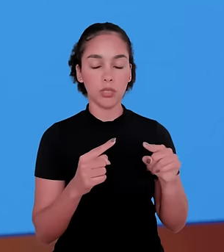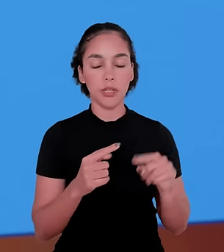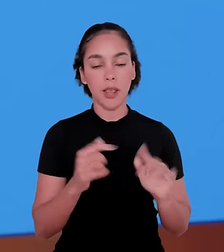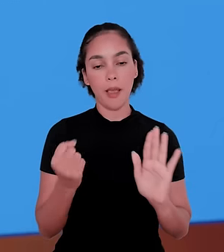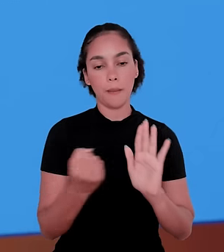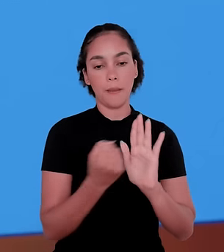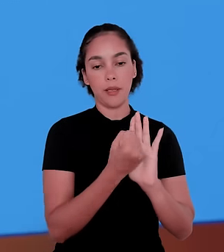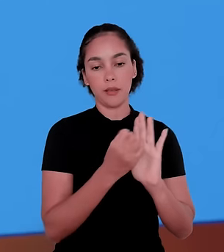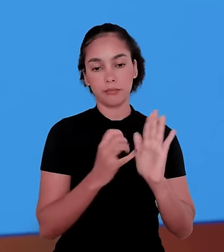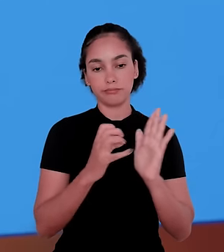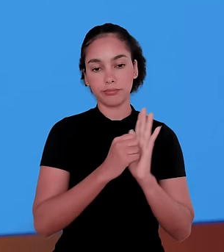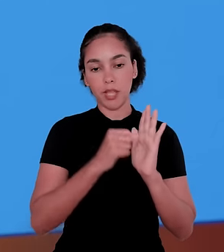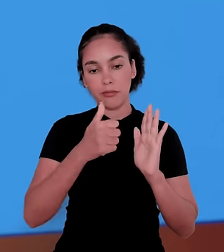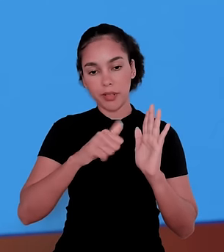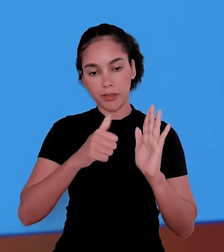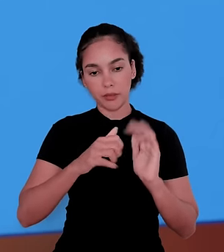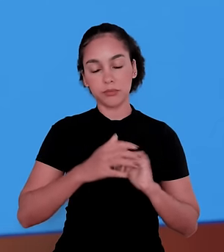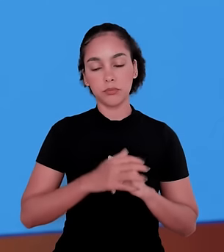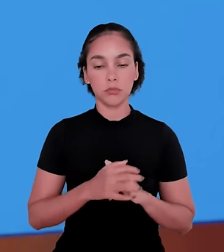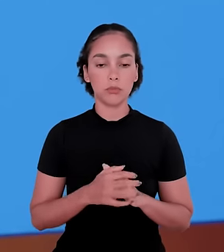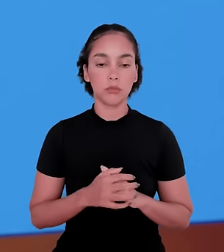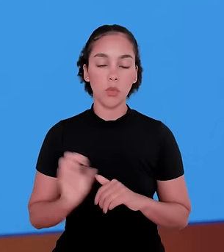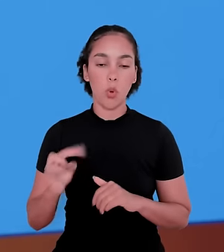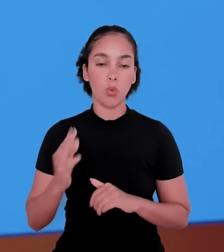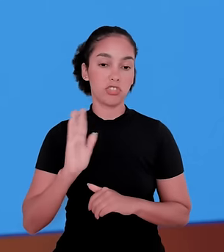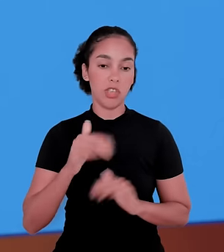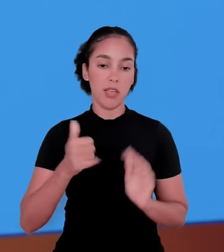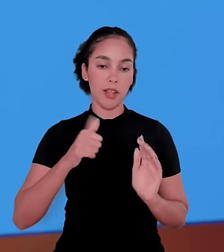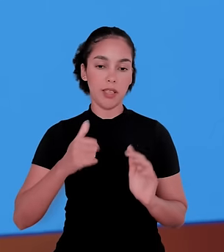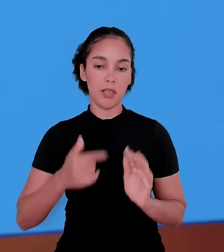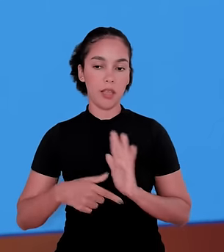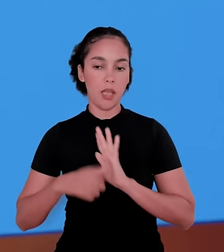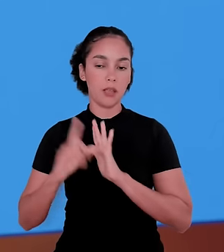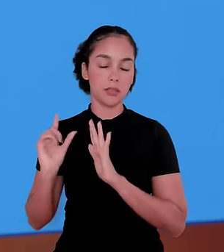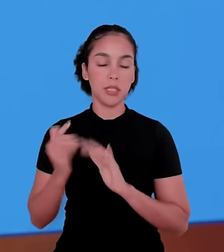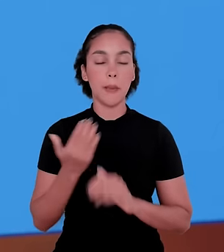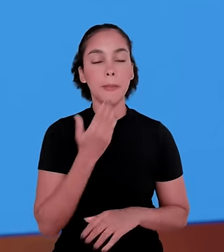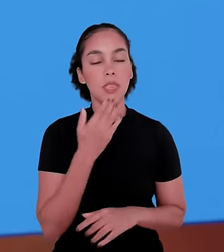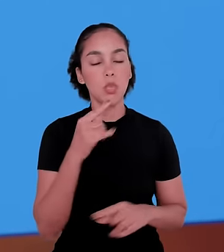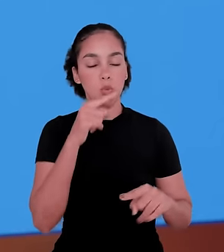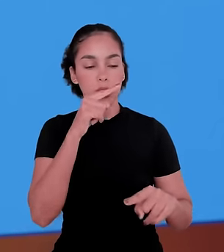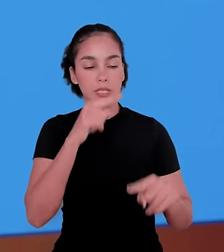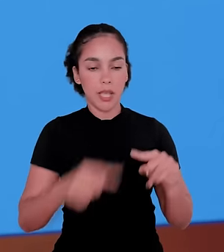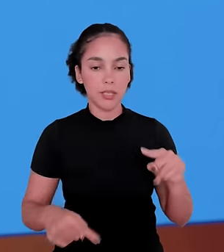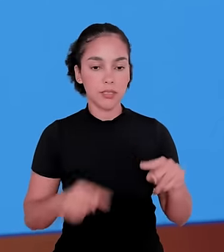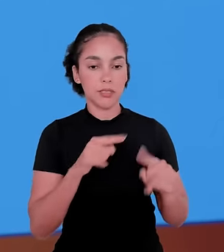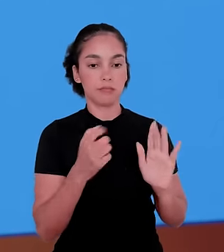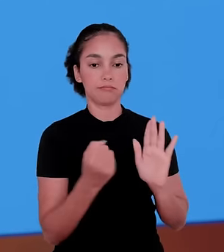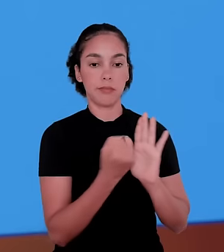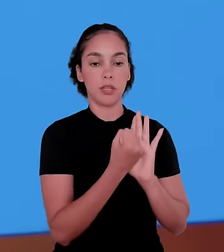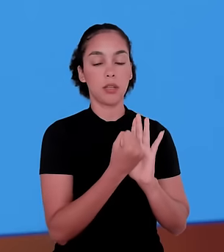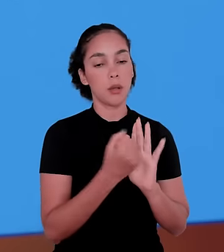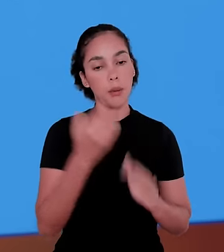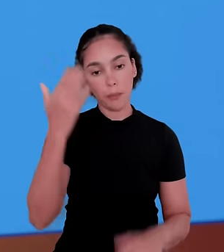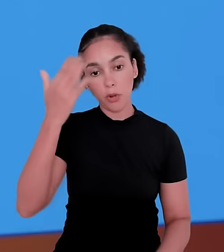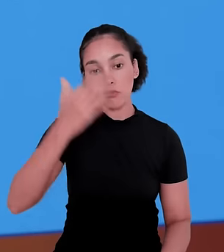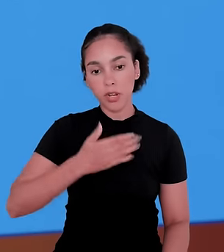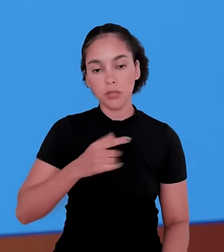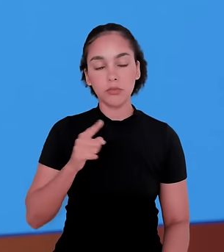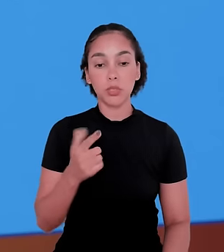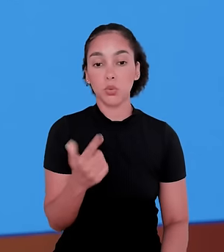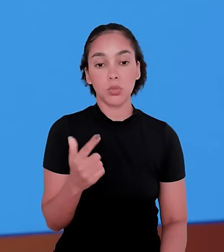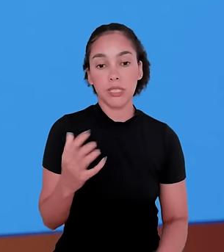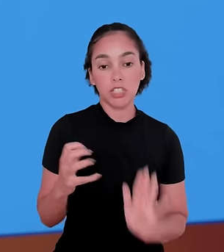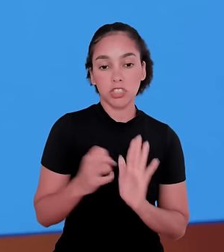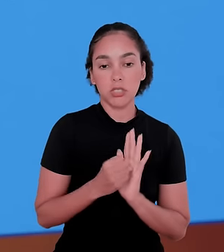tá sendo avaliada ou que já foi avaliado com processo de nulidade por exemplo daquela marca provando que apesar de você